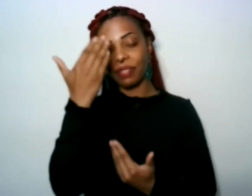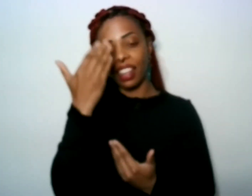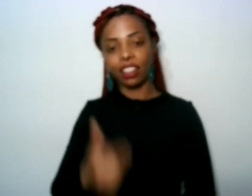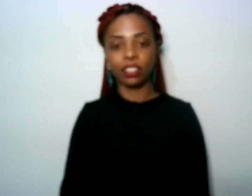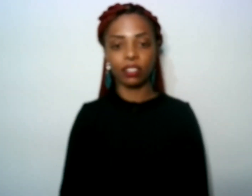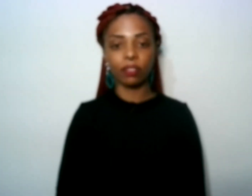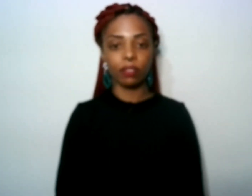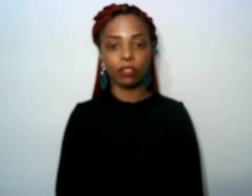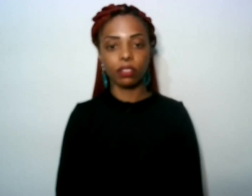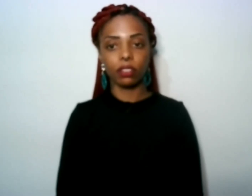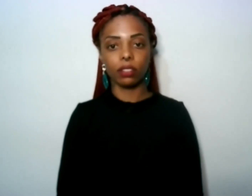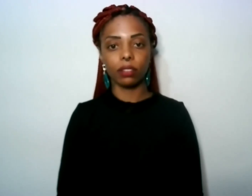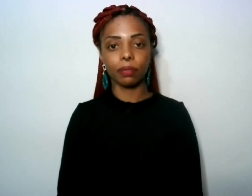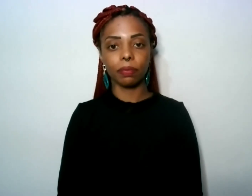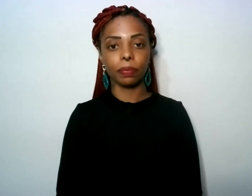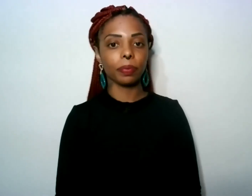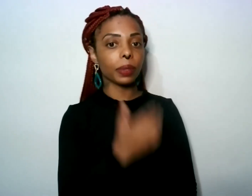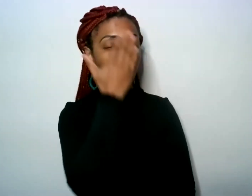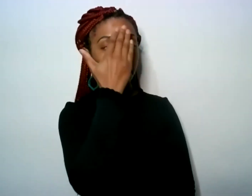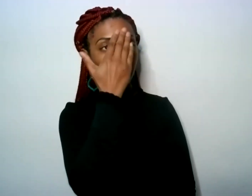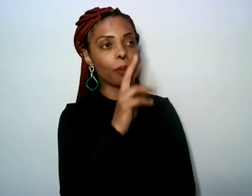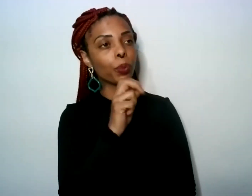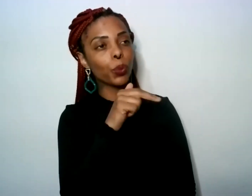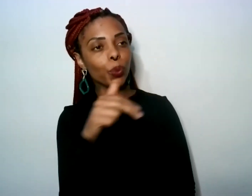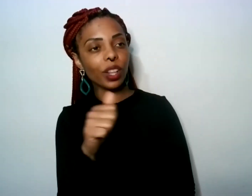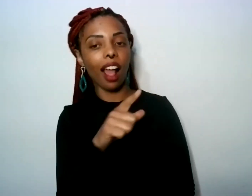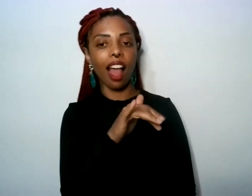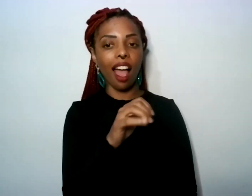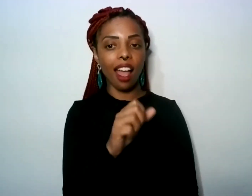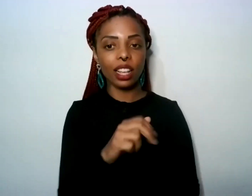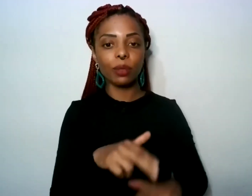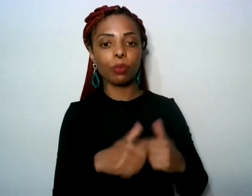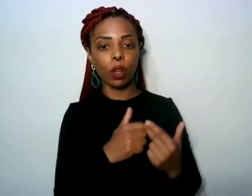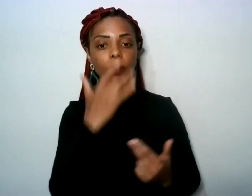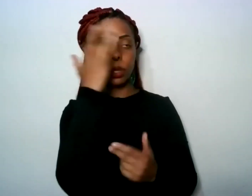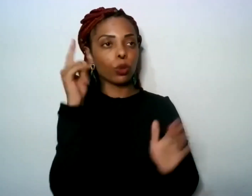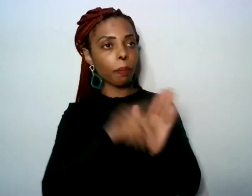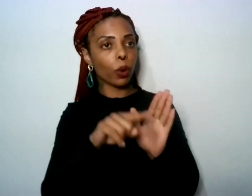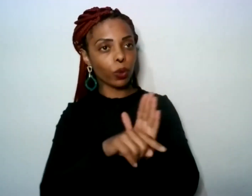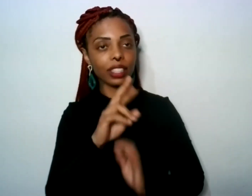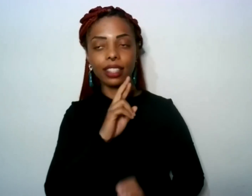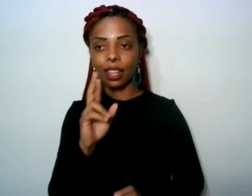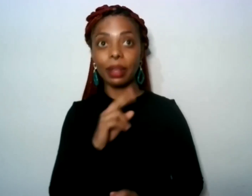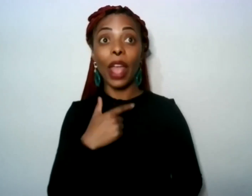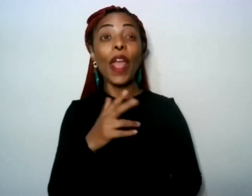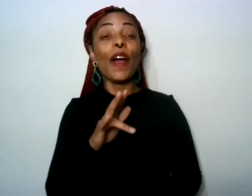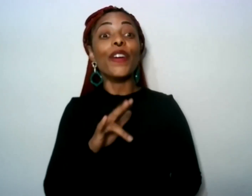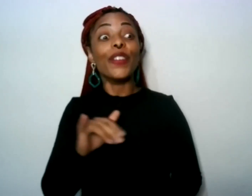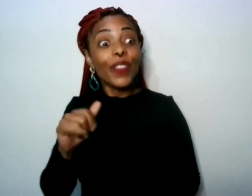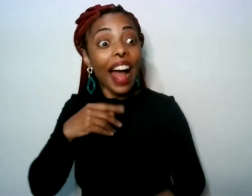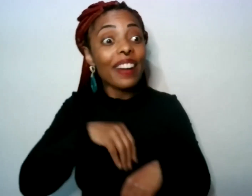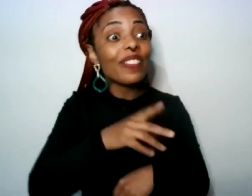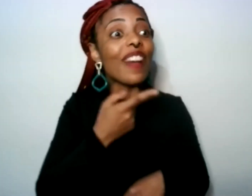muito obrigada Bruna e Laís pelas respostas as perguntas dos nossos ouvintes eu ia te lembrar dessa pergunta Bruna tava esperando